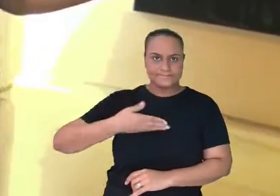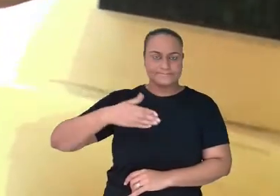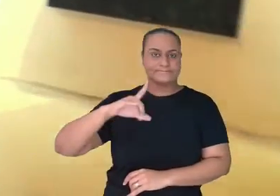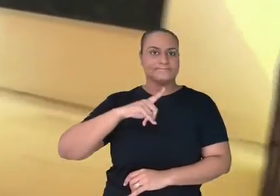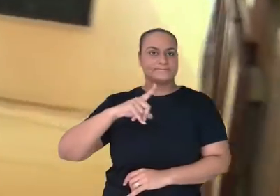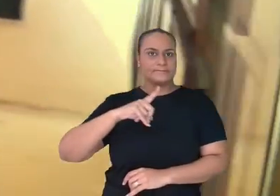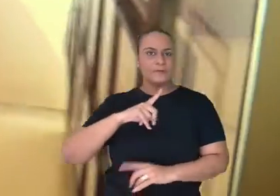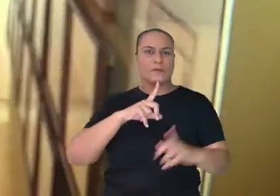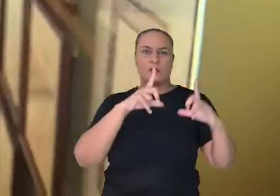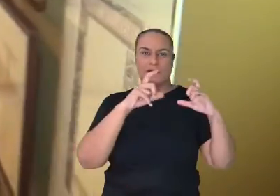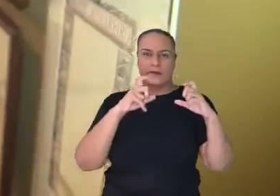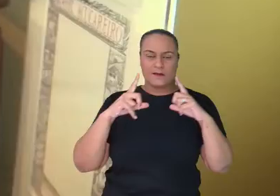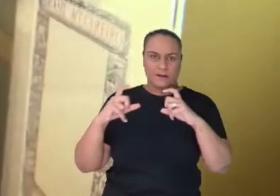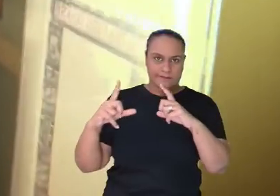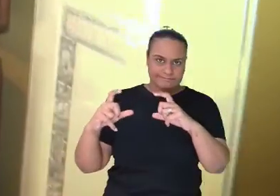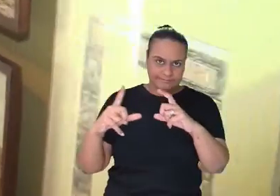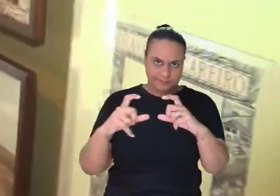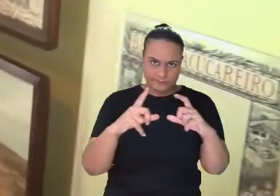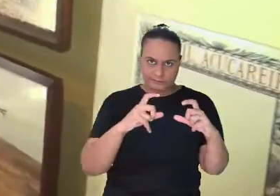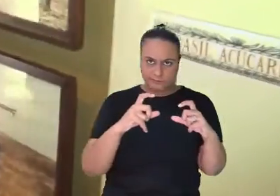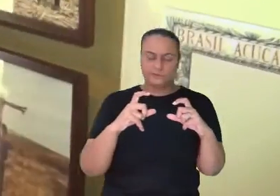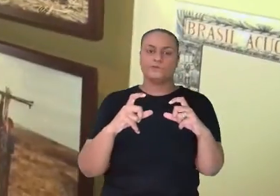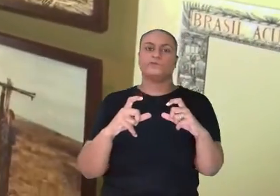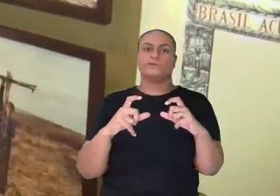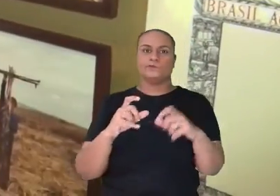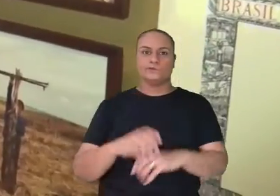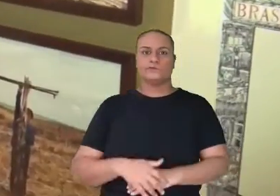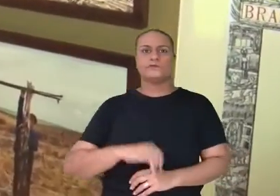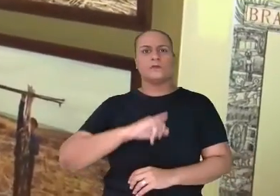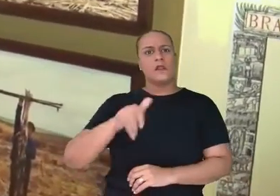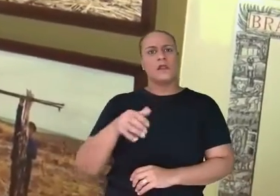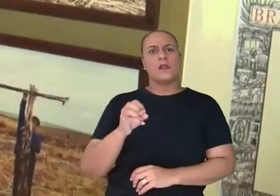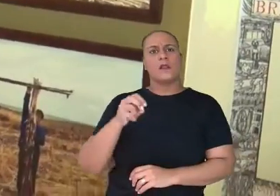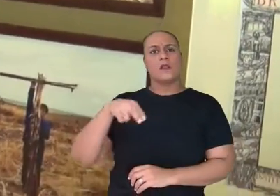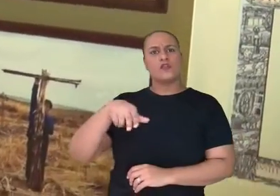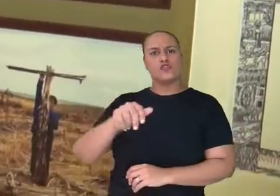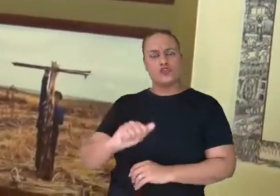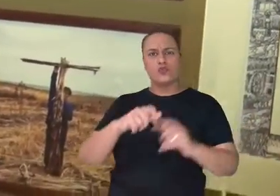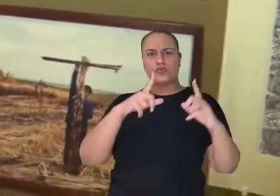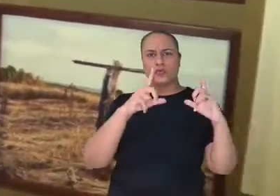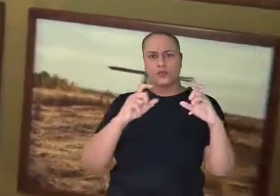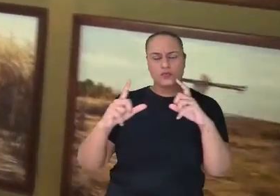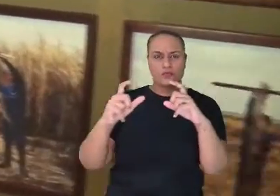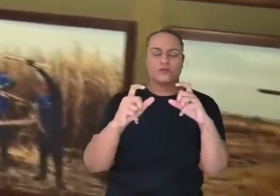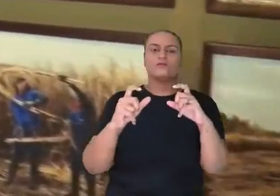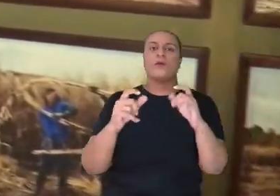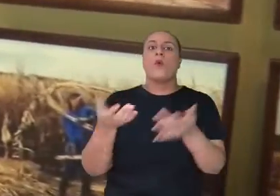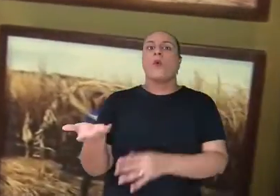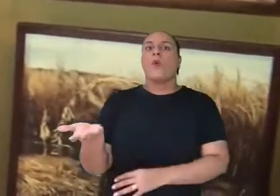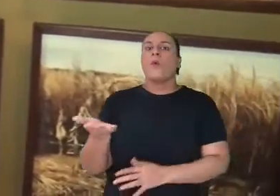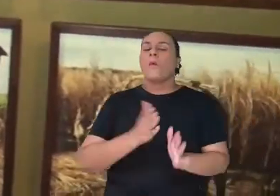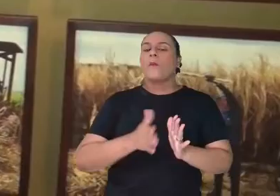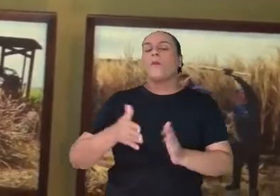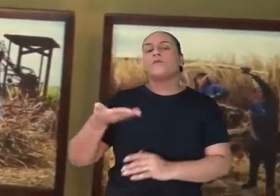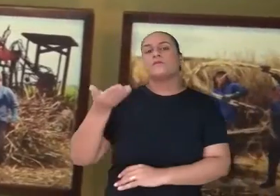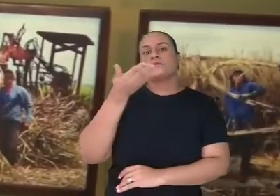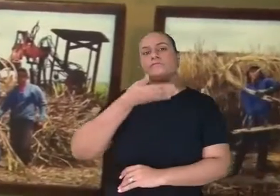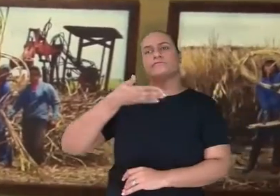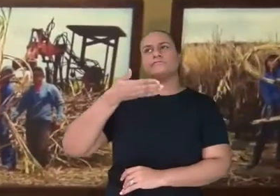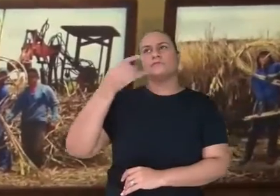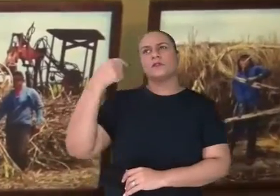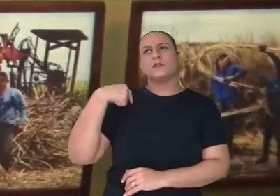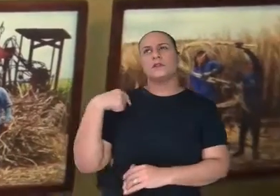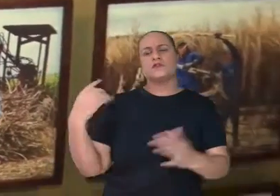essas fotografias, que é de Jonathan Andrade, que é chamado de ABC da Cana, e que faz a gente refletir um